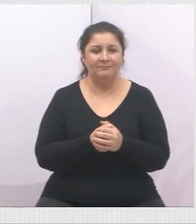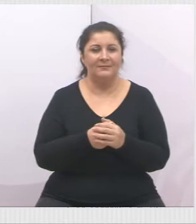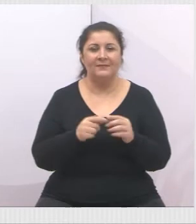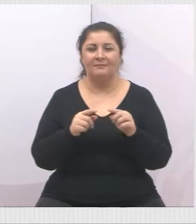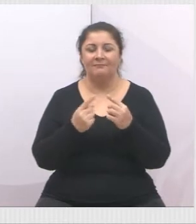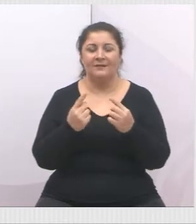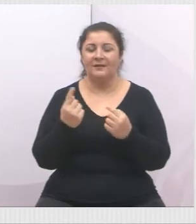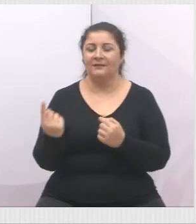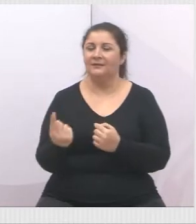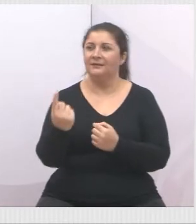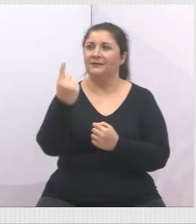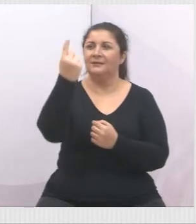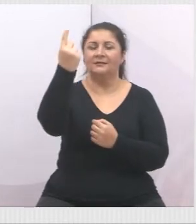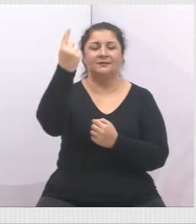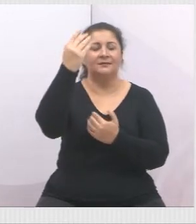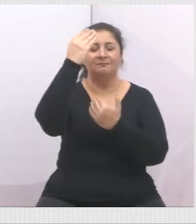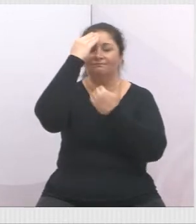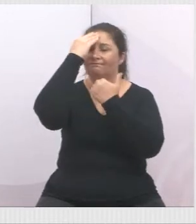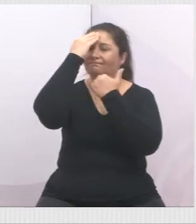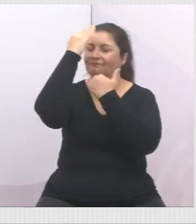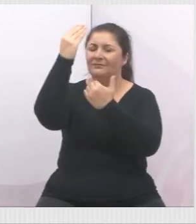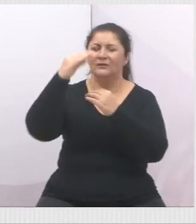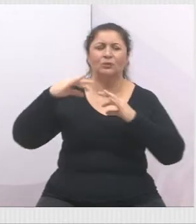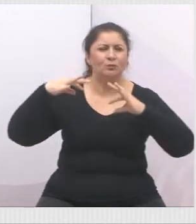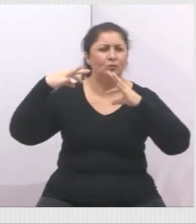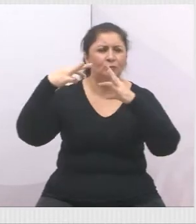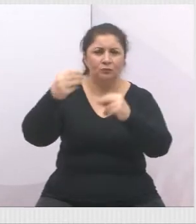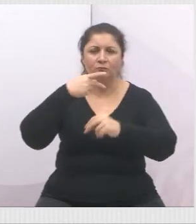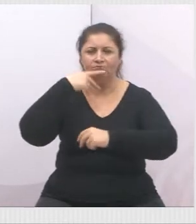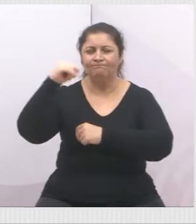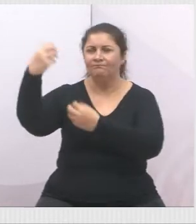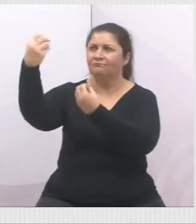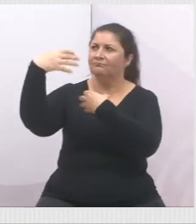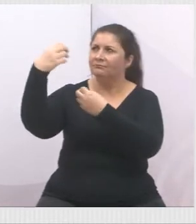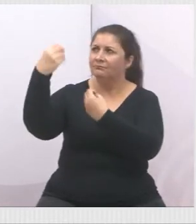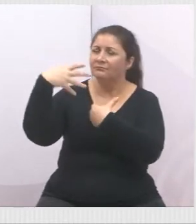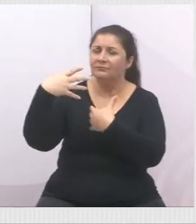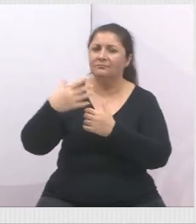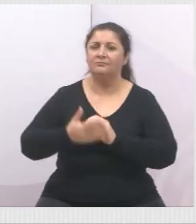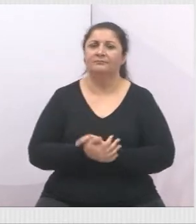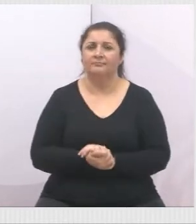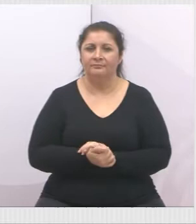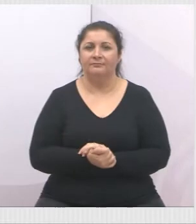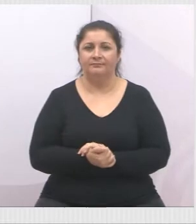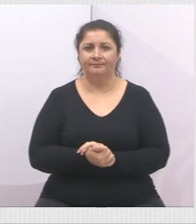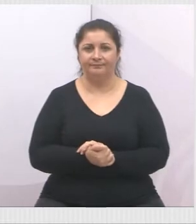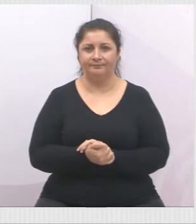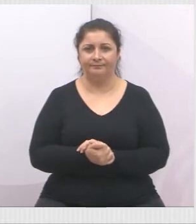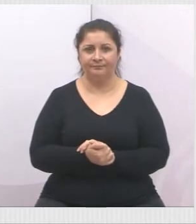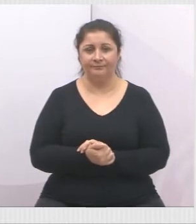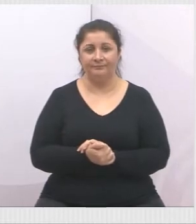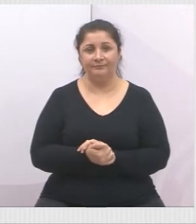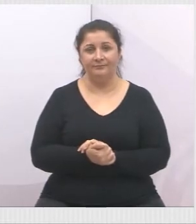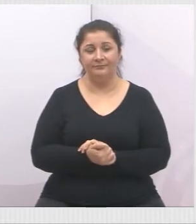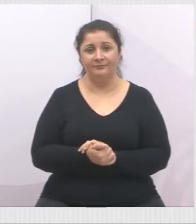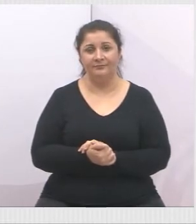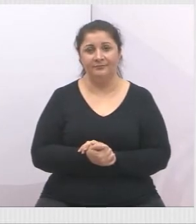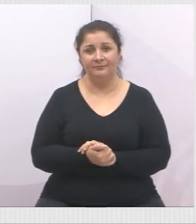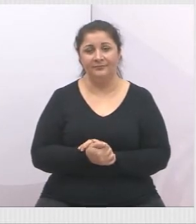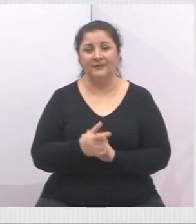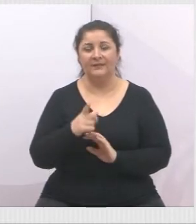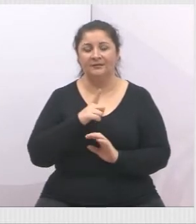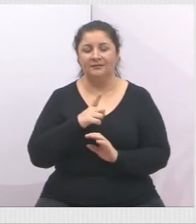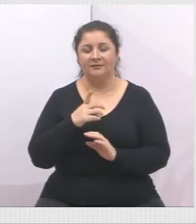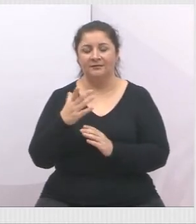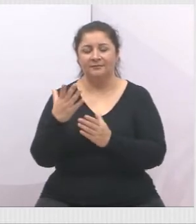eternamente grata por todos os ensinamentos que ele me deixou, e eu tenho as mãos